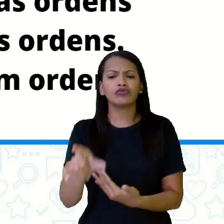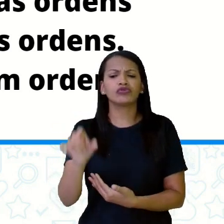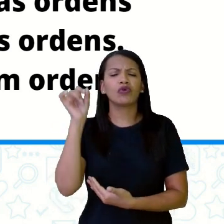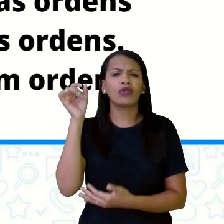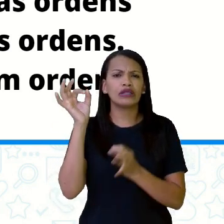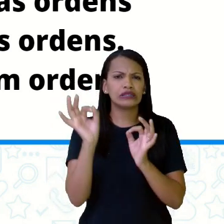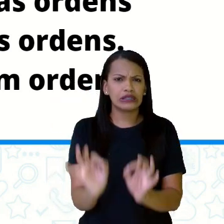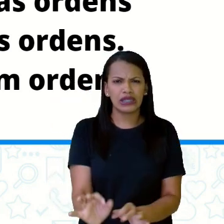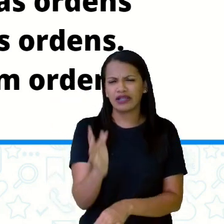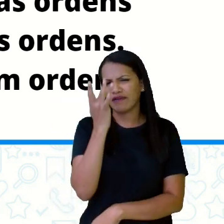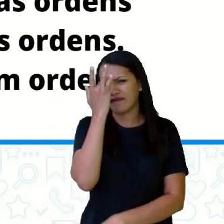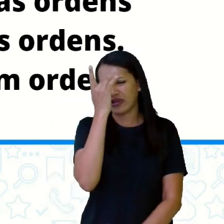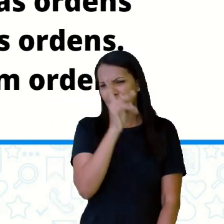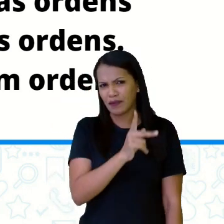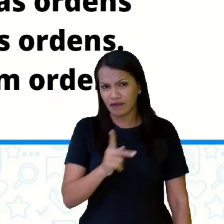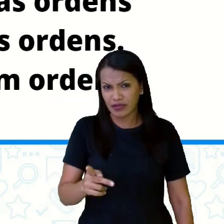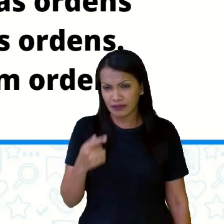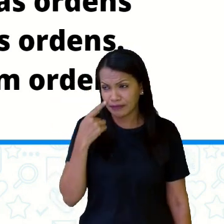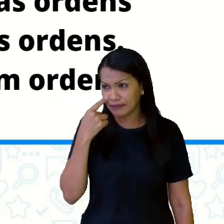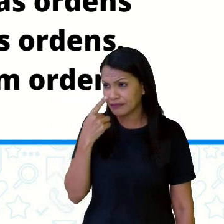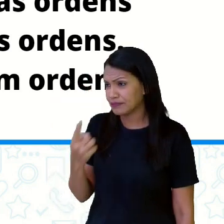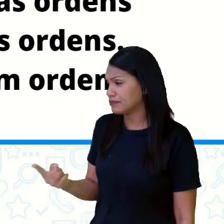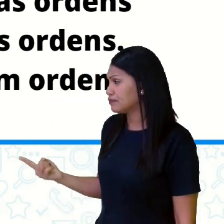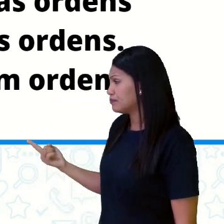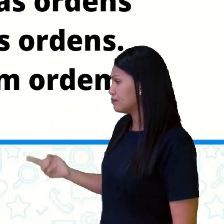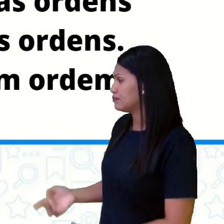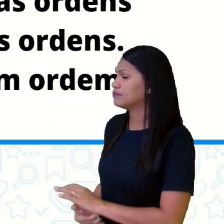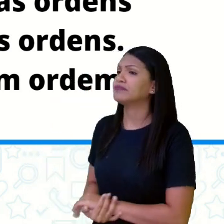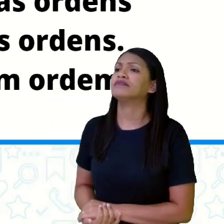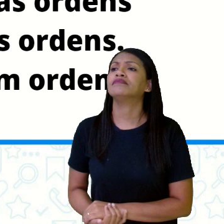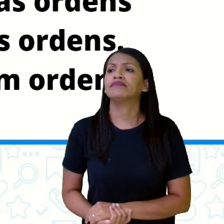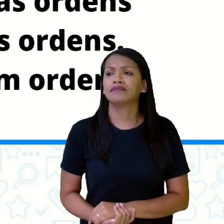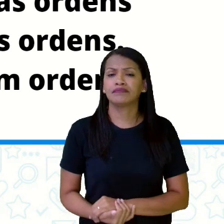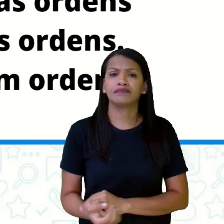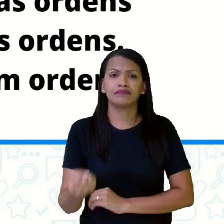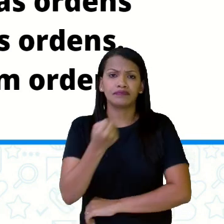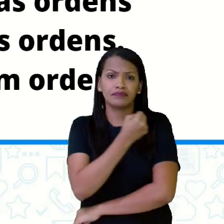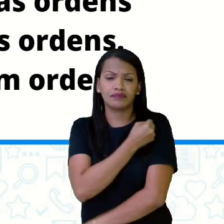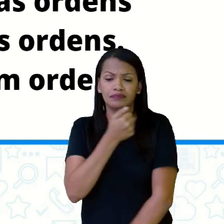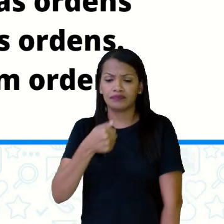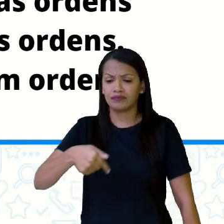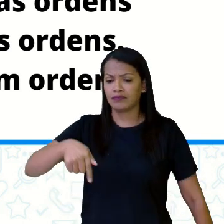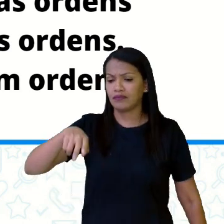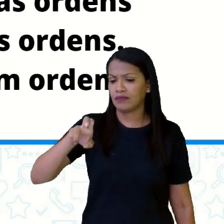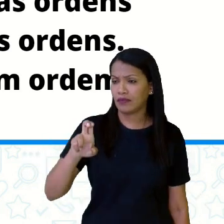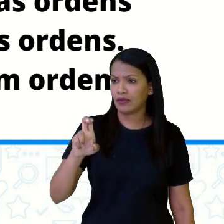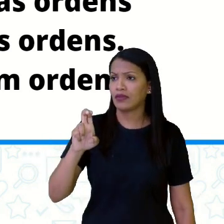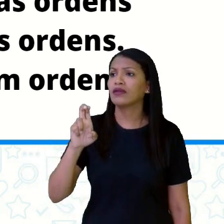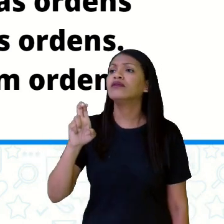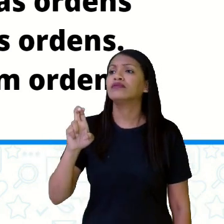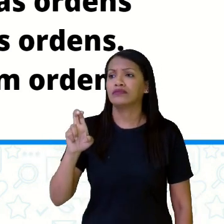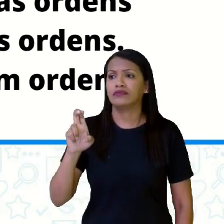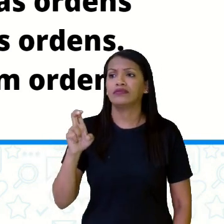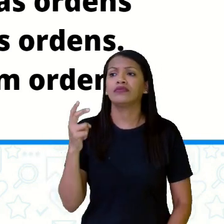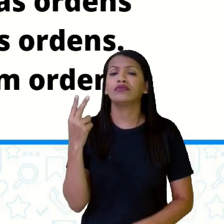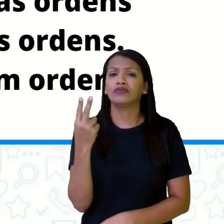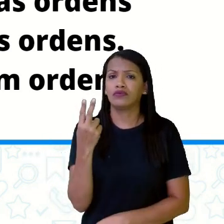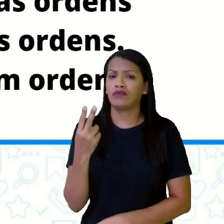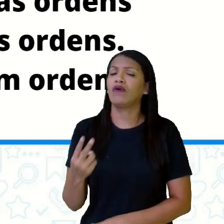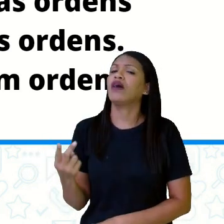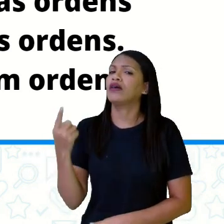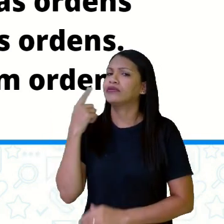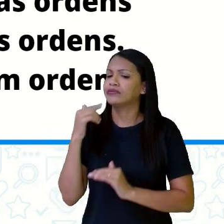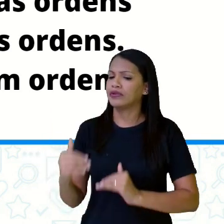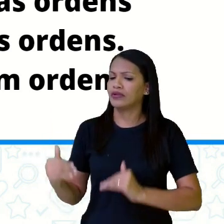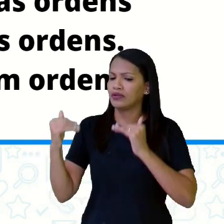Muito fácil, professora. O número 75 possui duas classes e uma ordem? Claro que não,